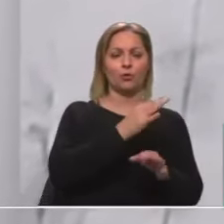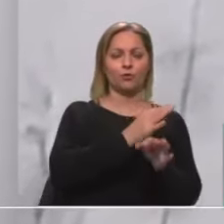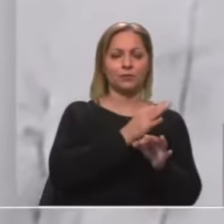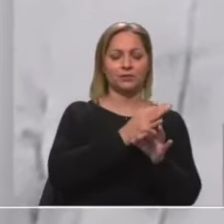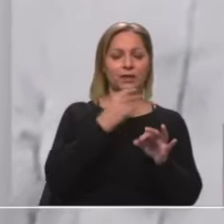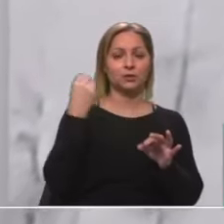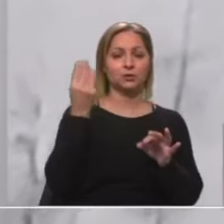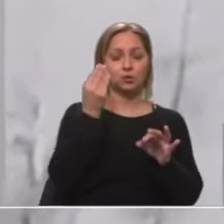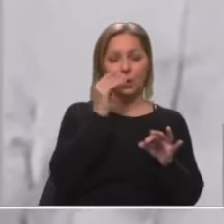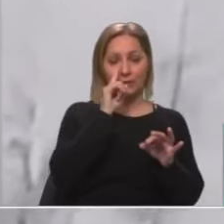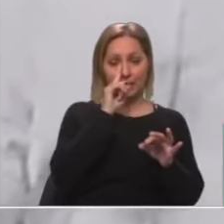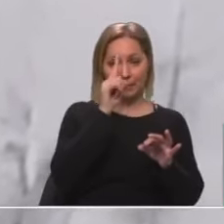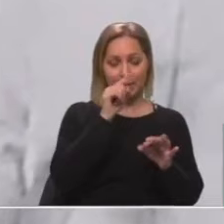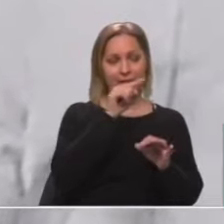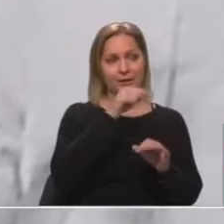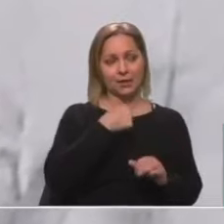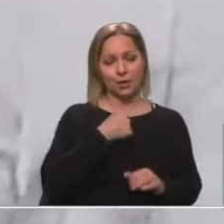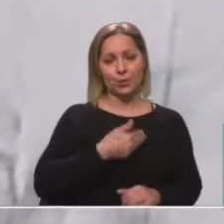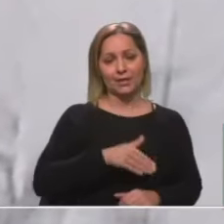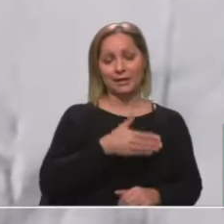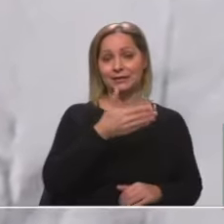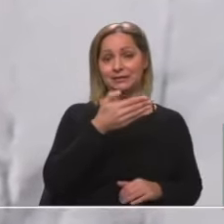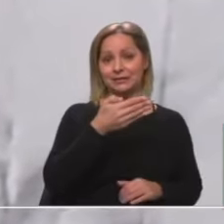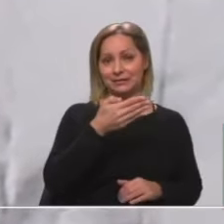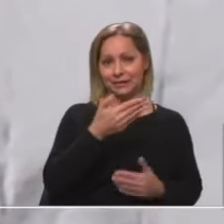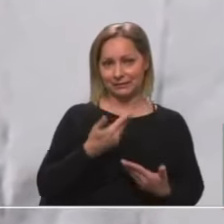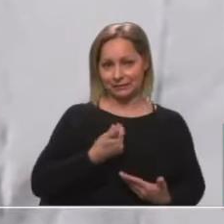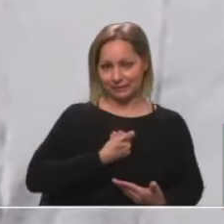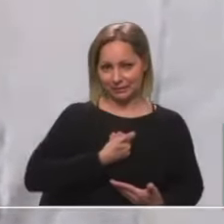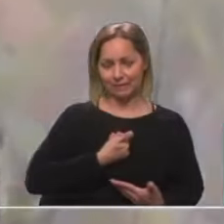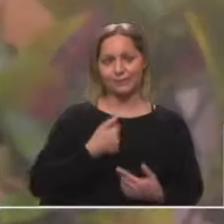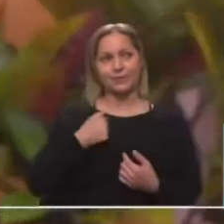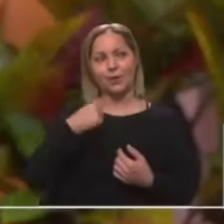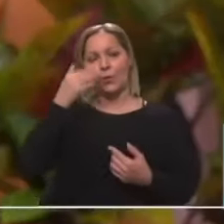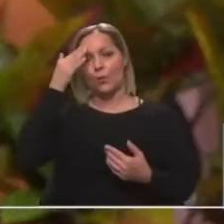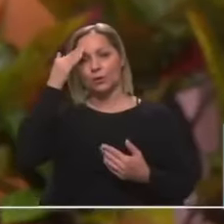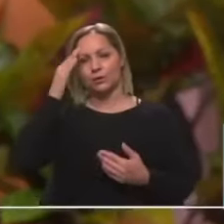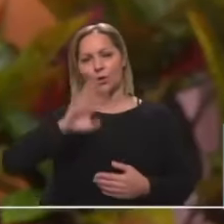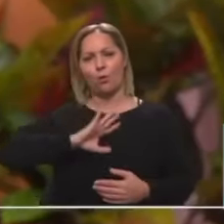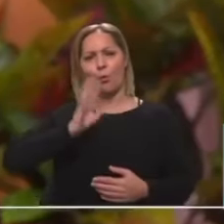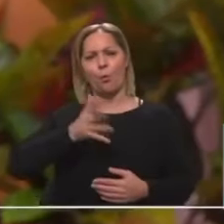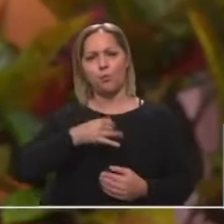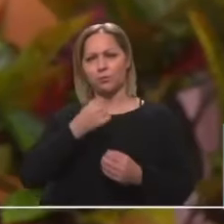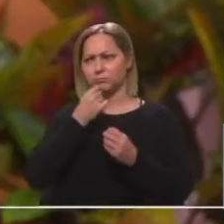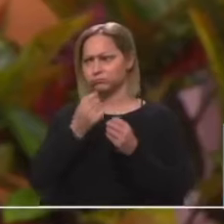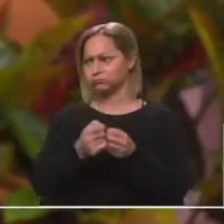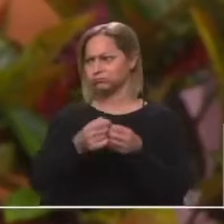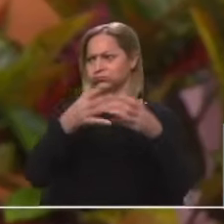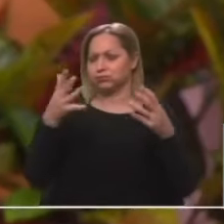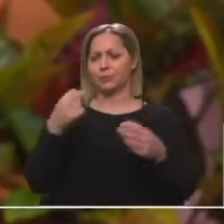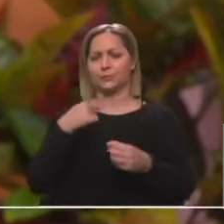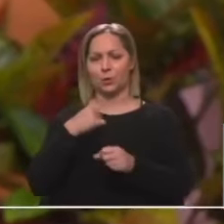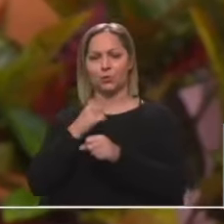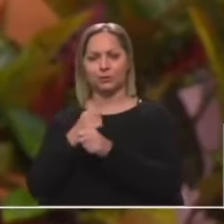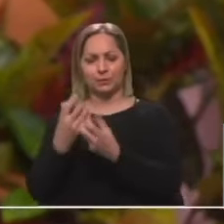Alemanha, na Alemanha, eu tinha 17 anos, e achei sempre que o mundo era tão grande. Eu já trabalhava com